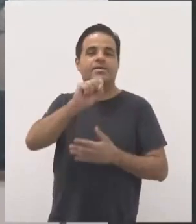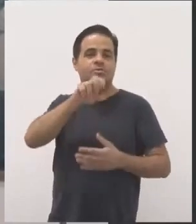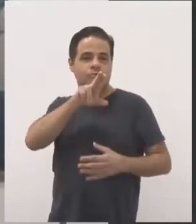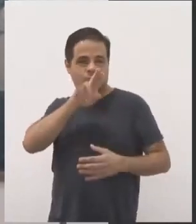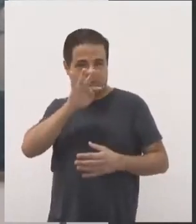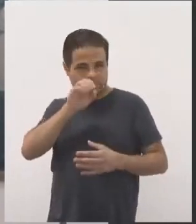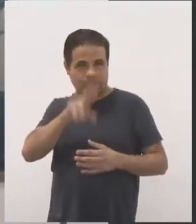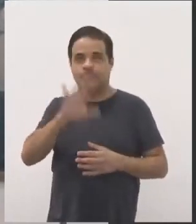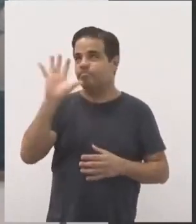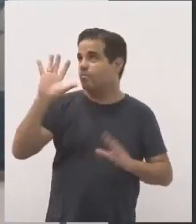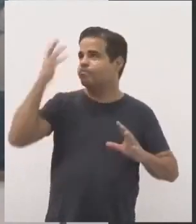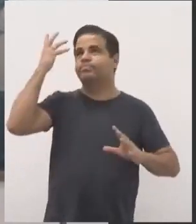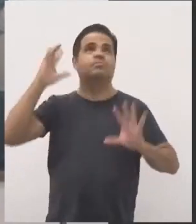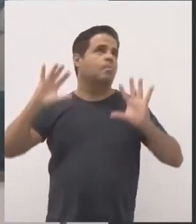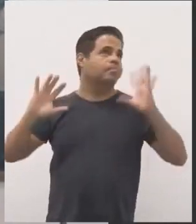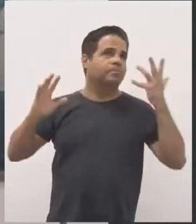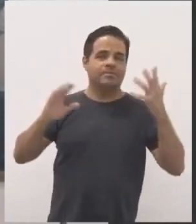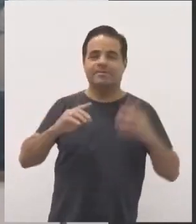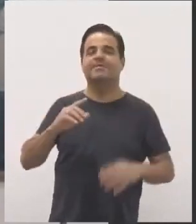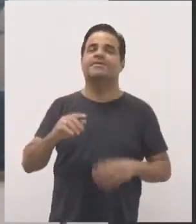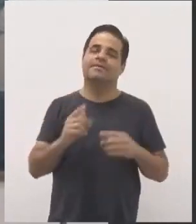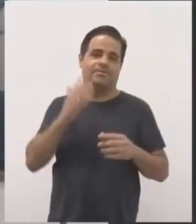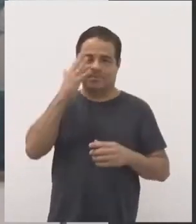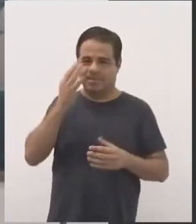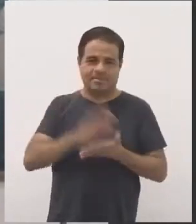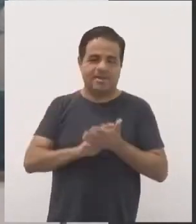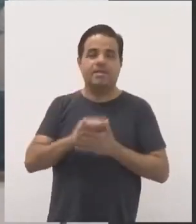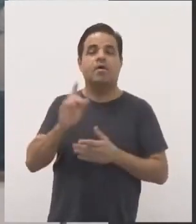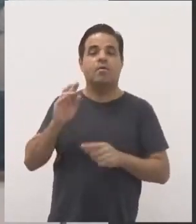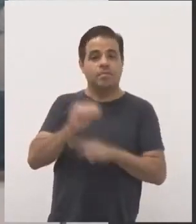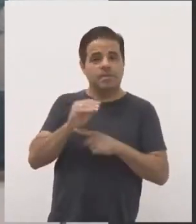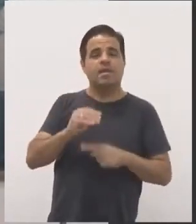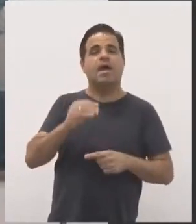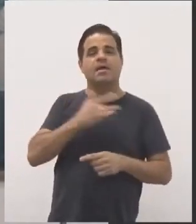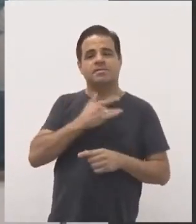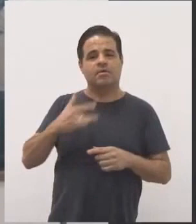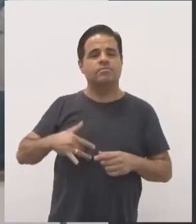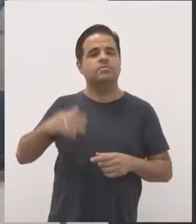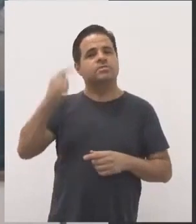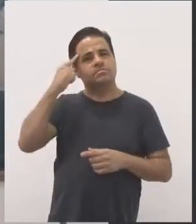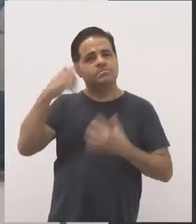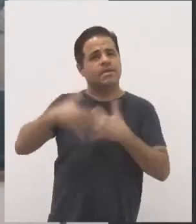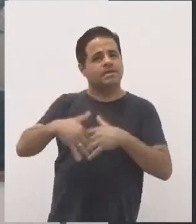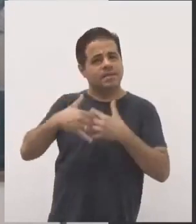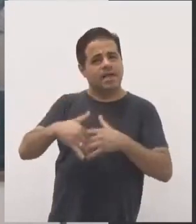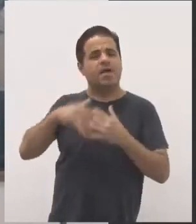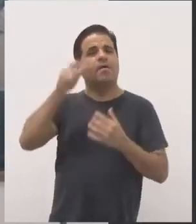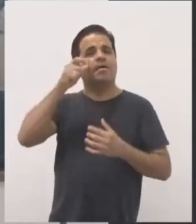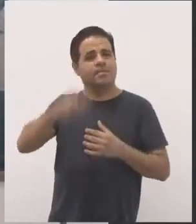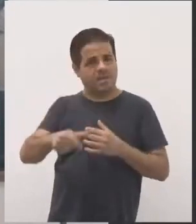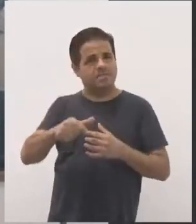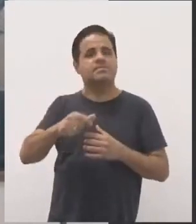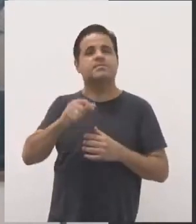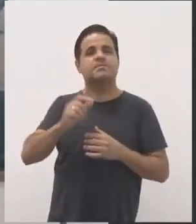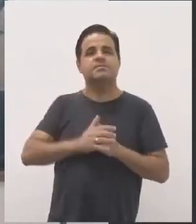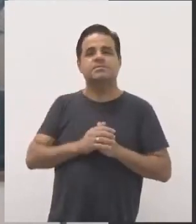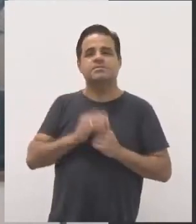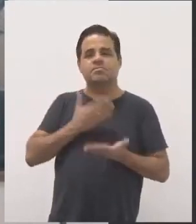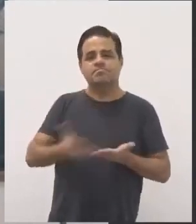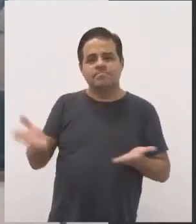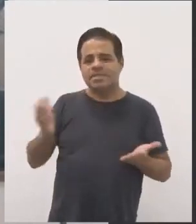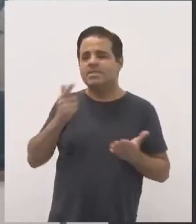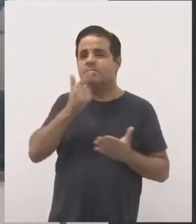Cuidar da saúde mental é muito importante. Teve uma pessoa que falou que uma coisa que eu achei tão interessante. Onde que tá? Perdi aqui no